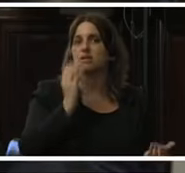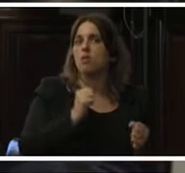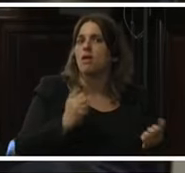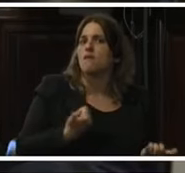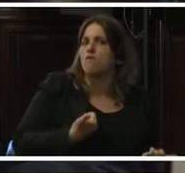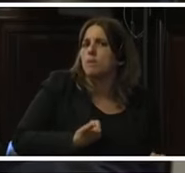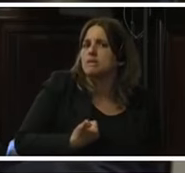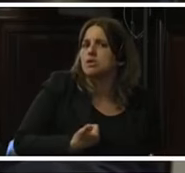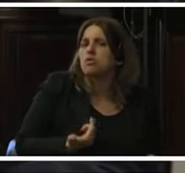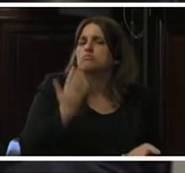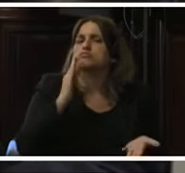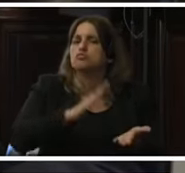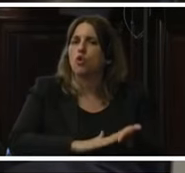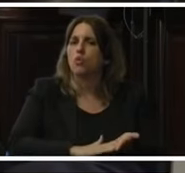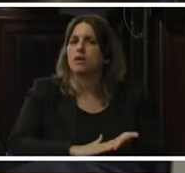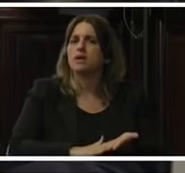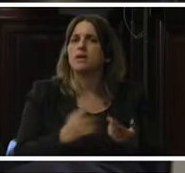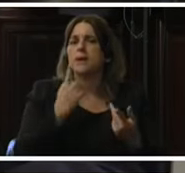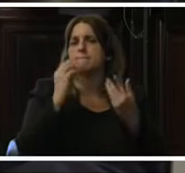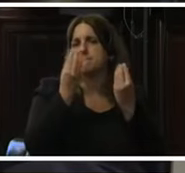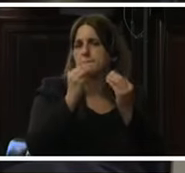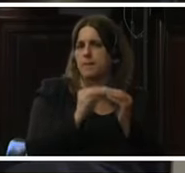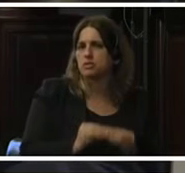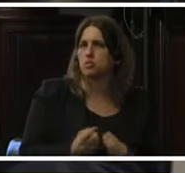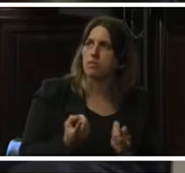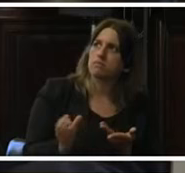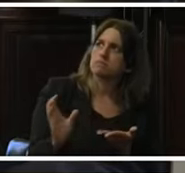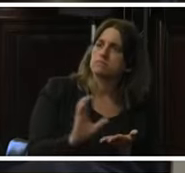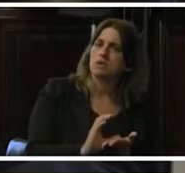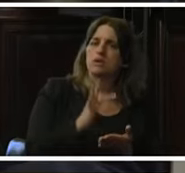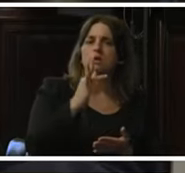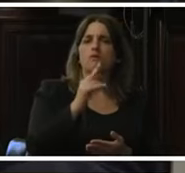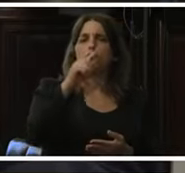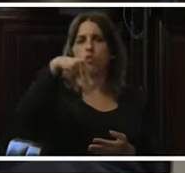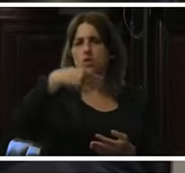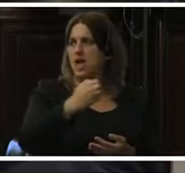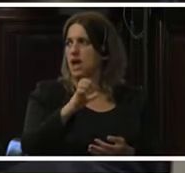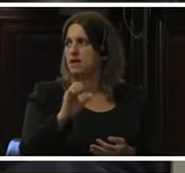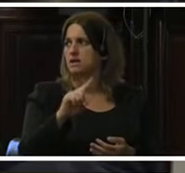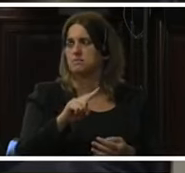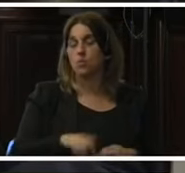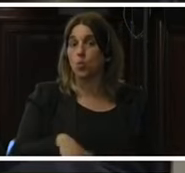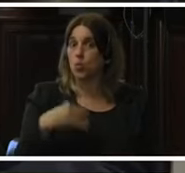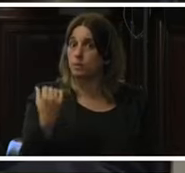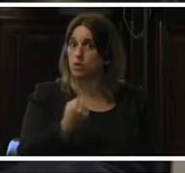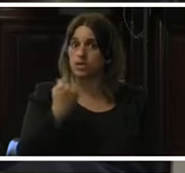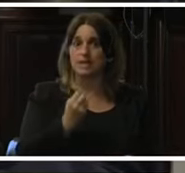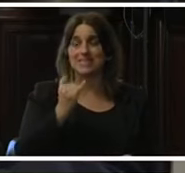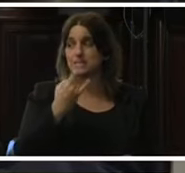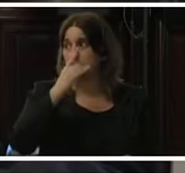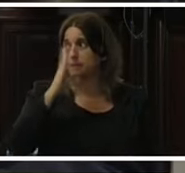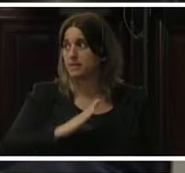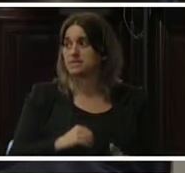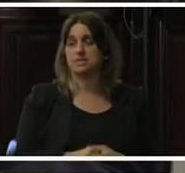o orçamento da funai que um órgão muito importante historicamente no brasil e ainda hoje na